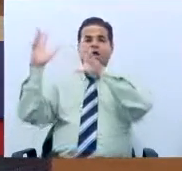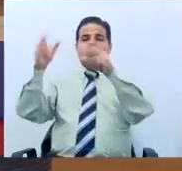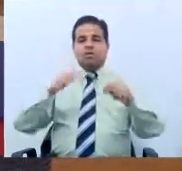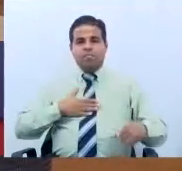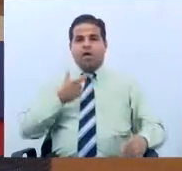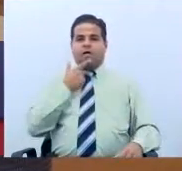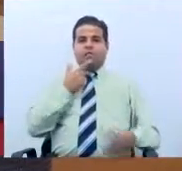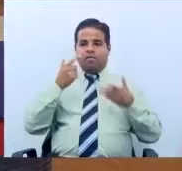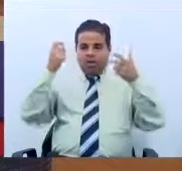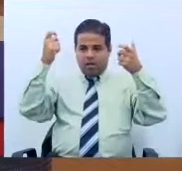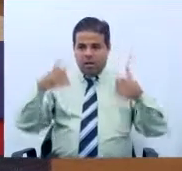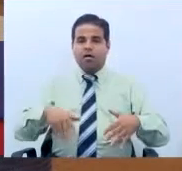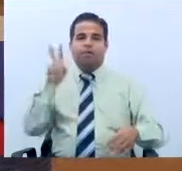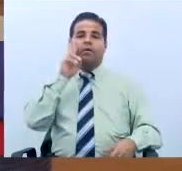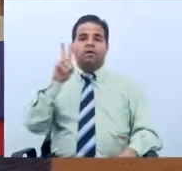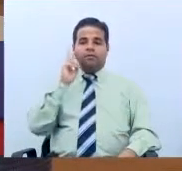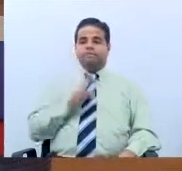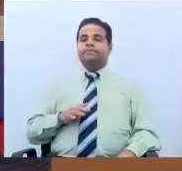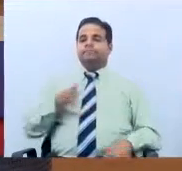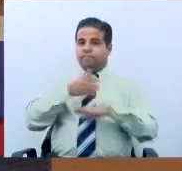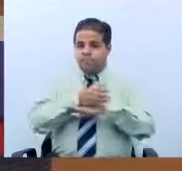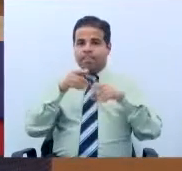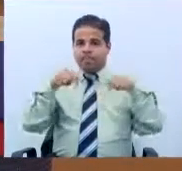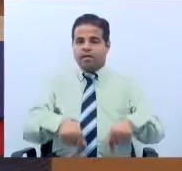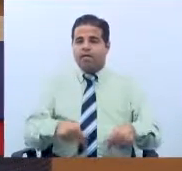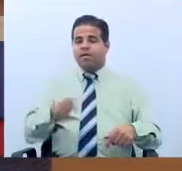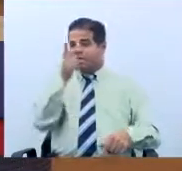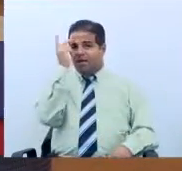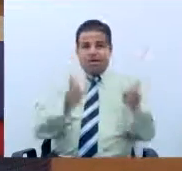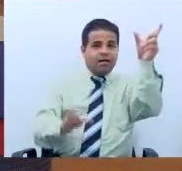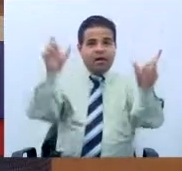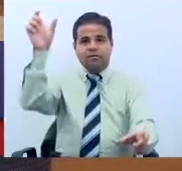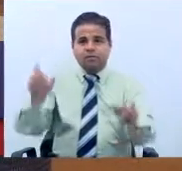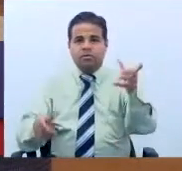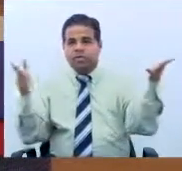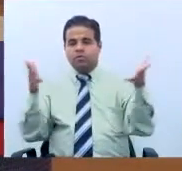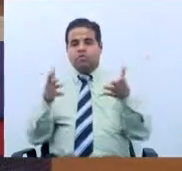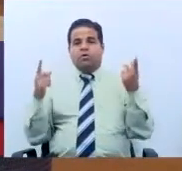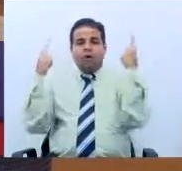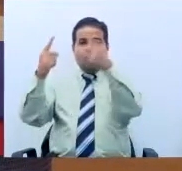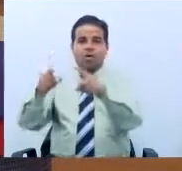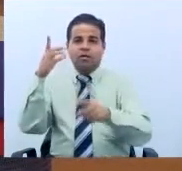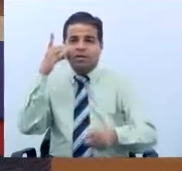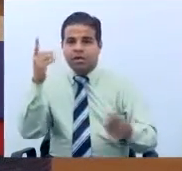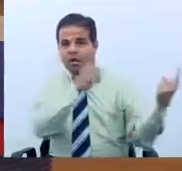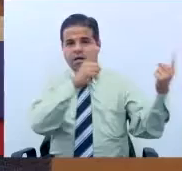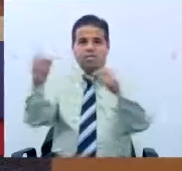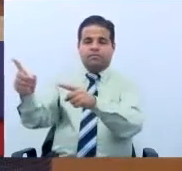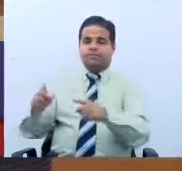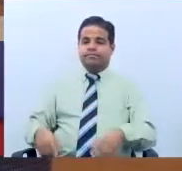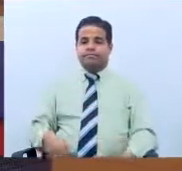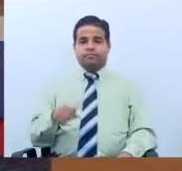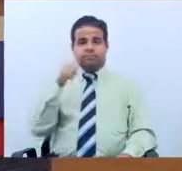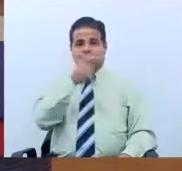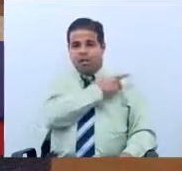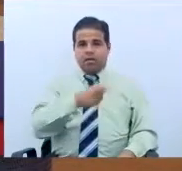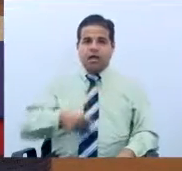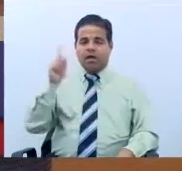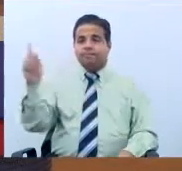fala para a história, para dizer que essas pessoas que hoje derrubaram a presidente